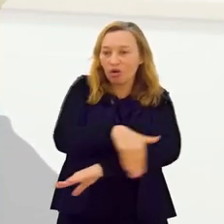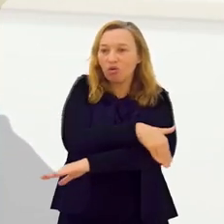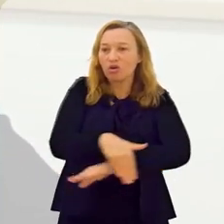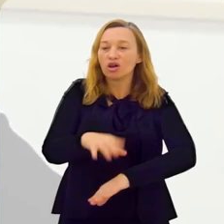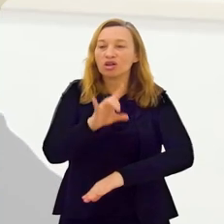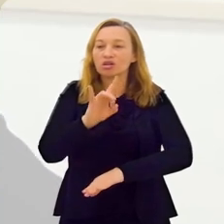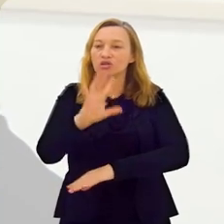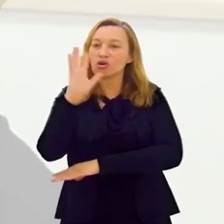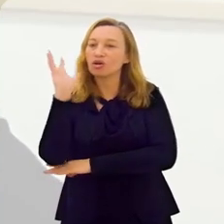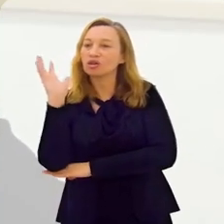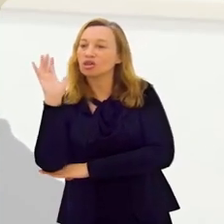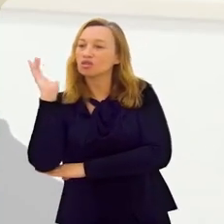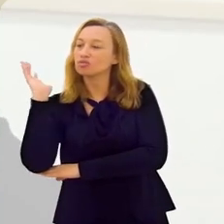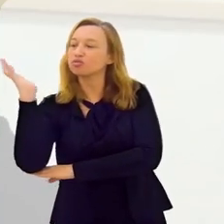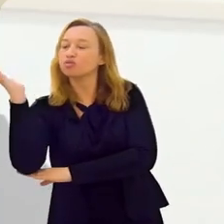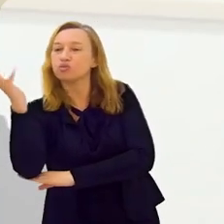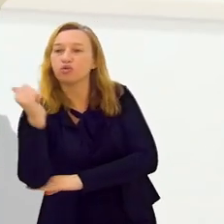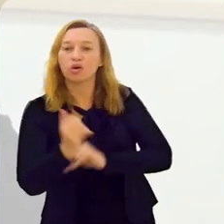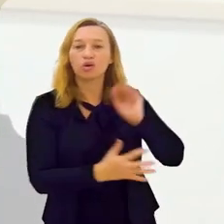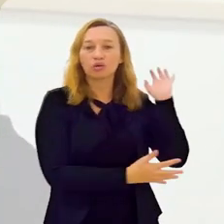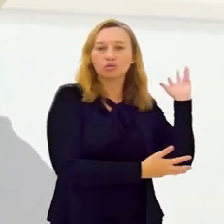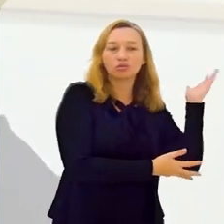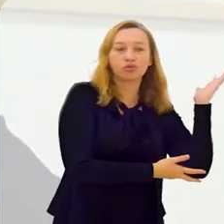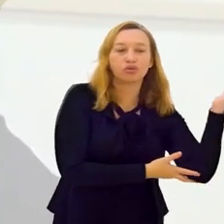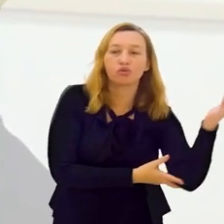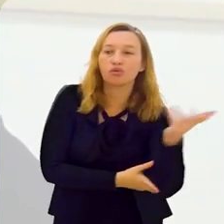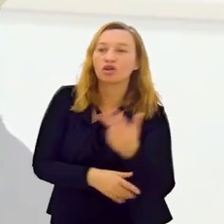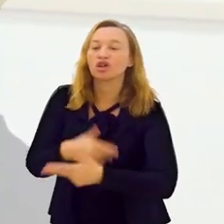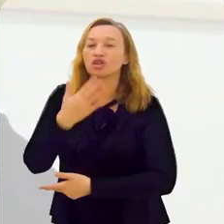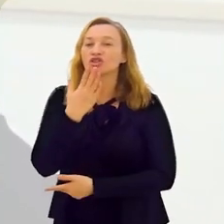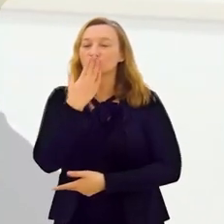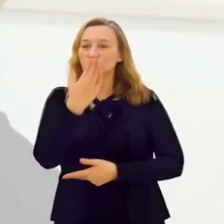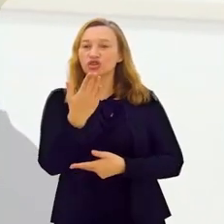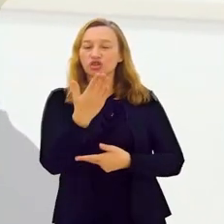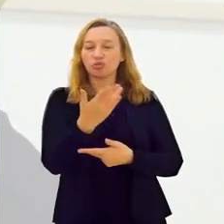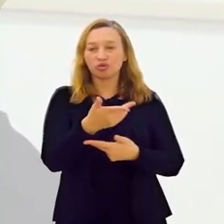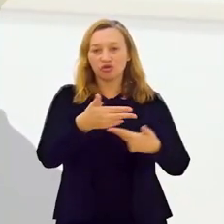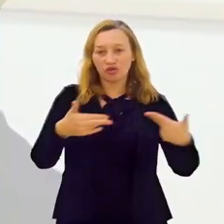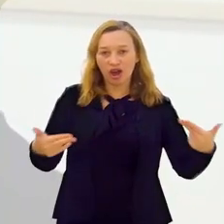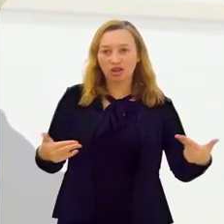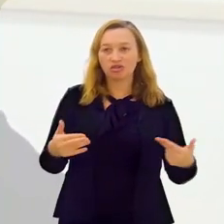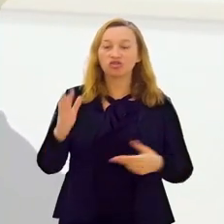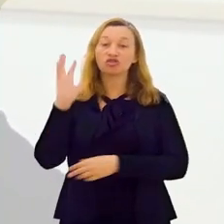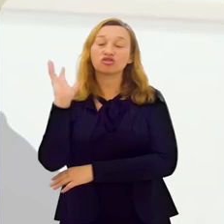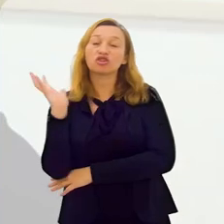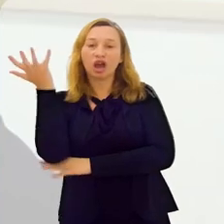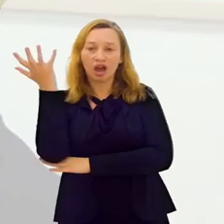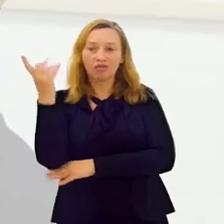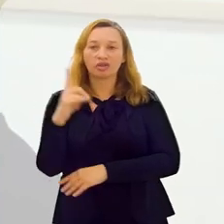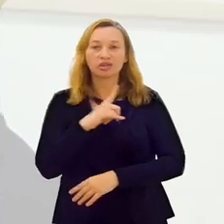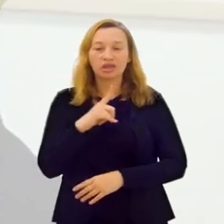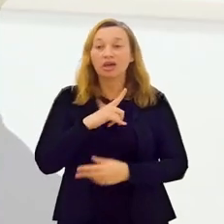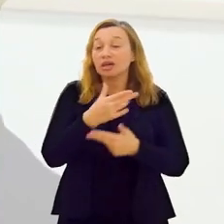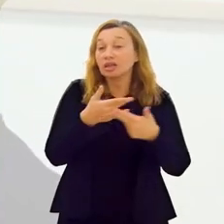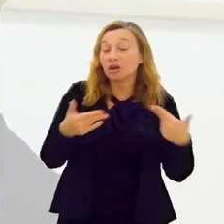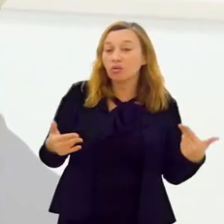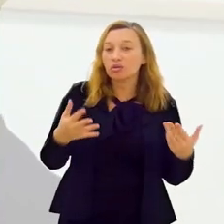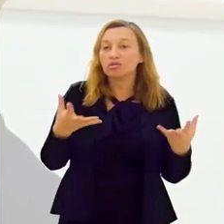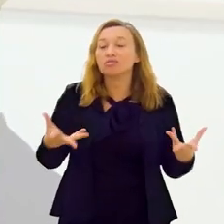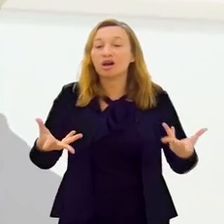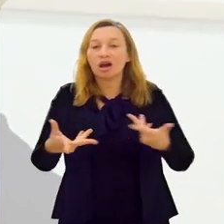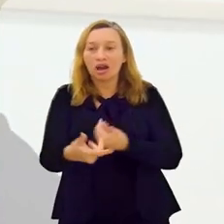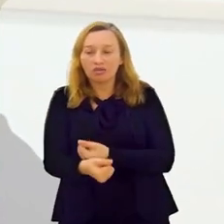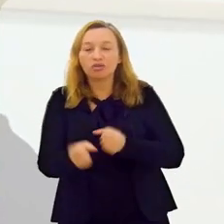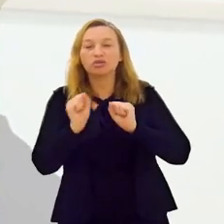cidade em que tem uma rua só de ipês amarelos, outra só de flamboyant, vermelho e vai por aí.